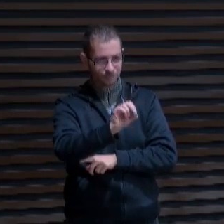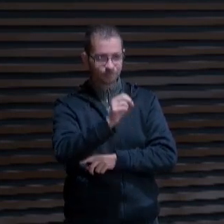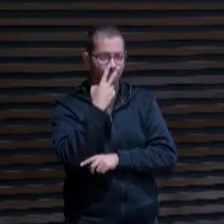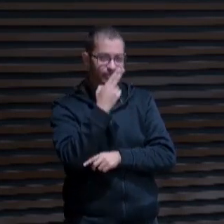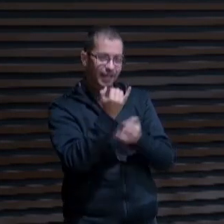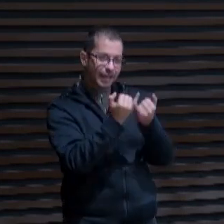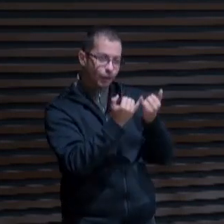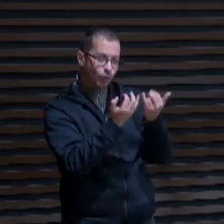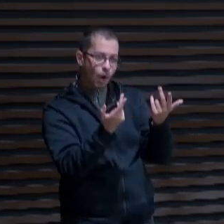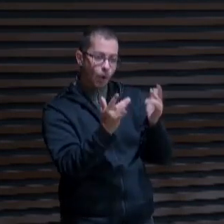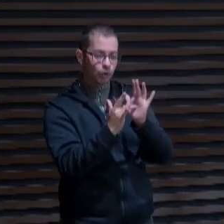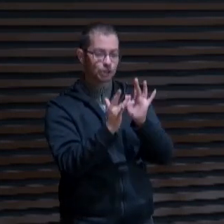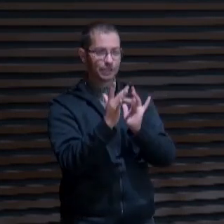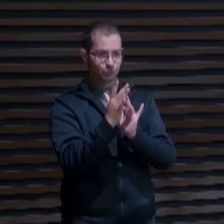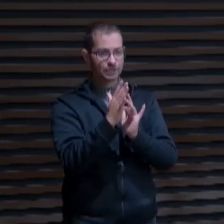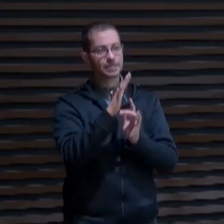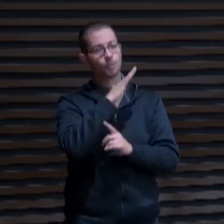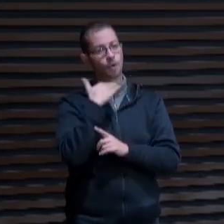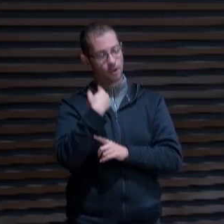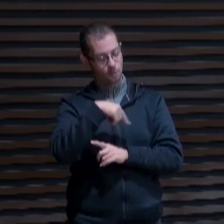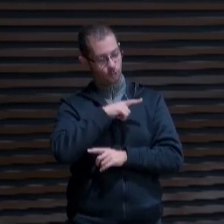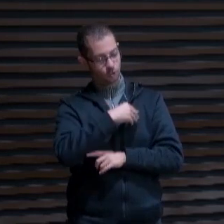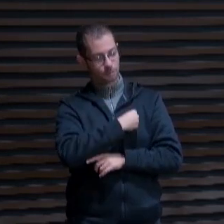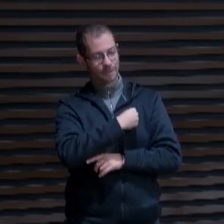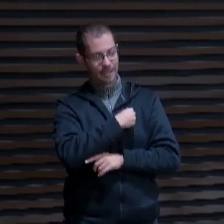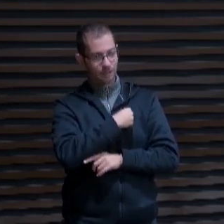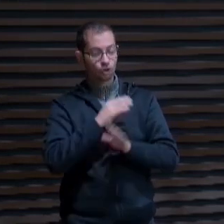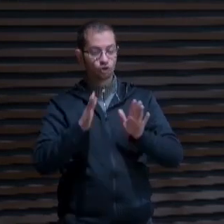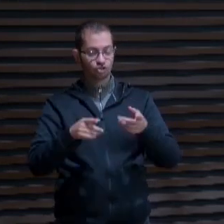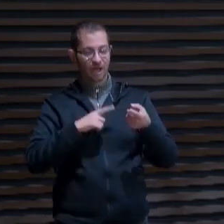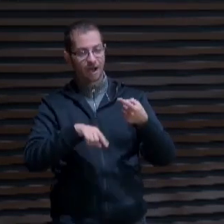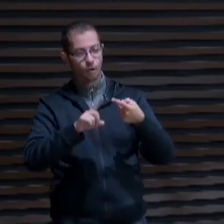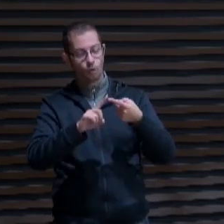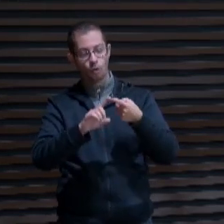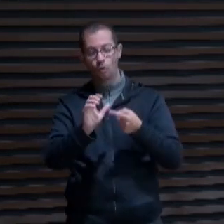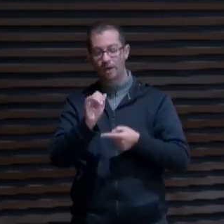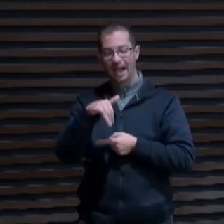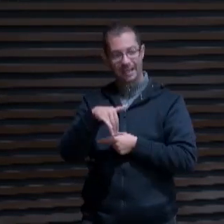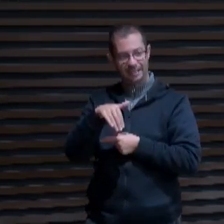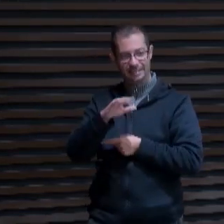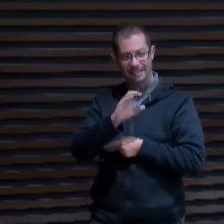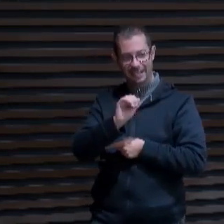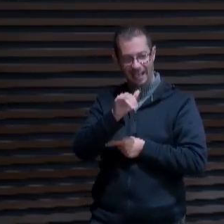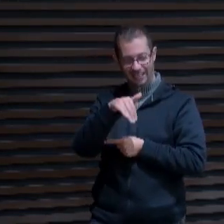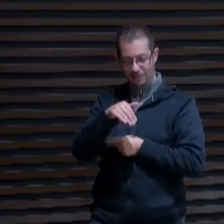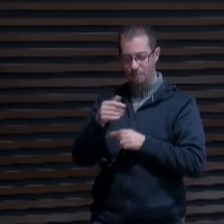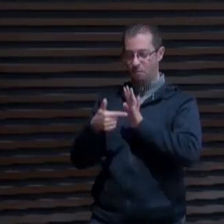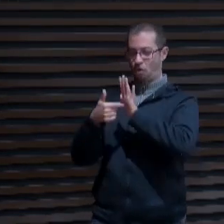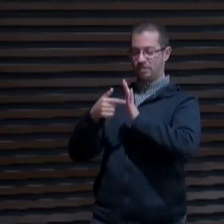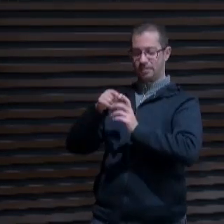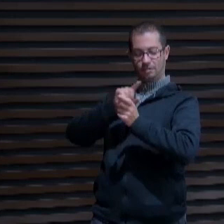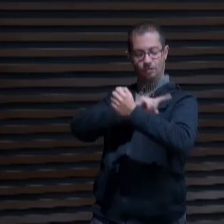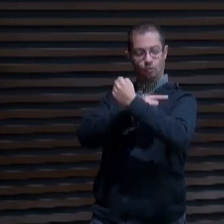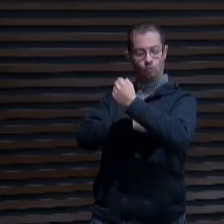a oferta de Caim é o fruto do seu próprio trabalho, do seu suor. E aí nós vemos a